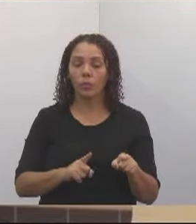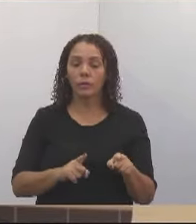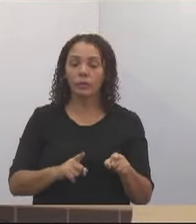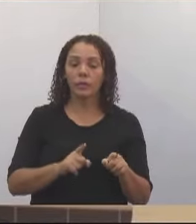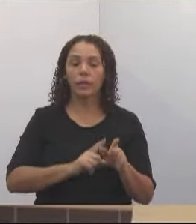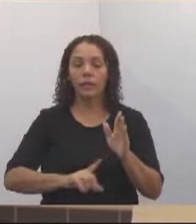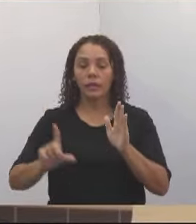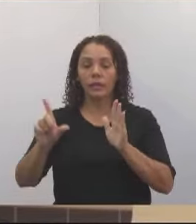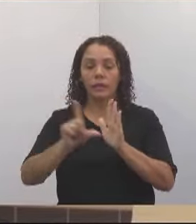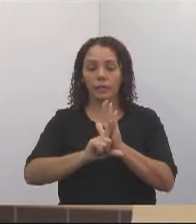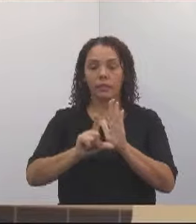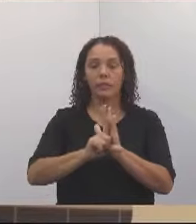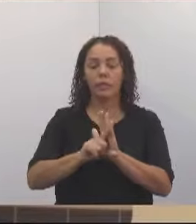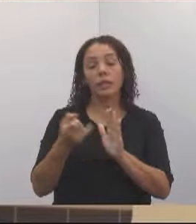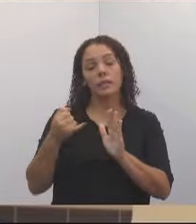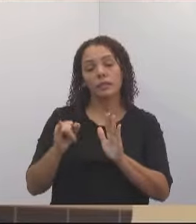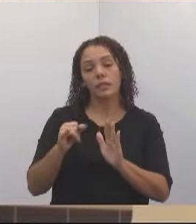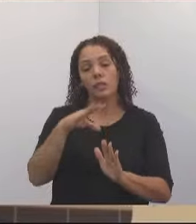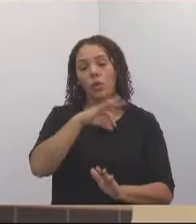da legalidade.